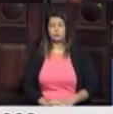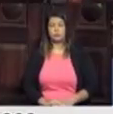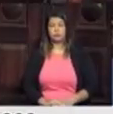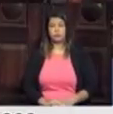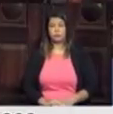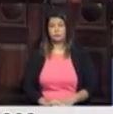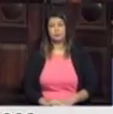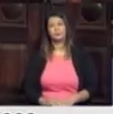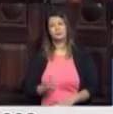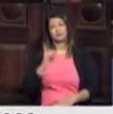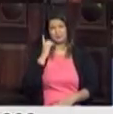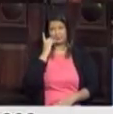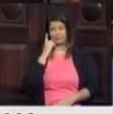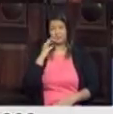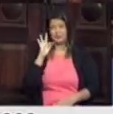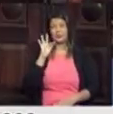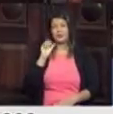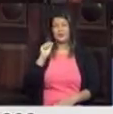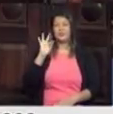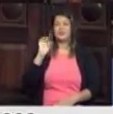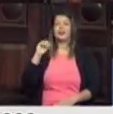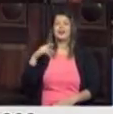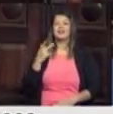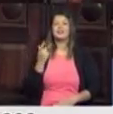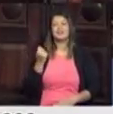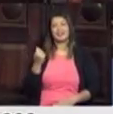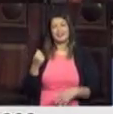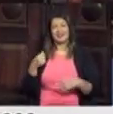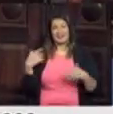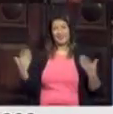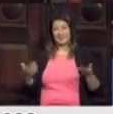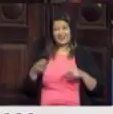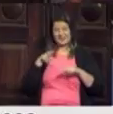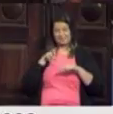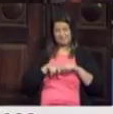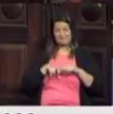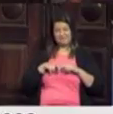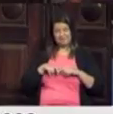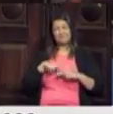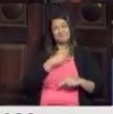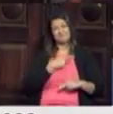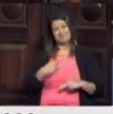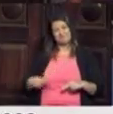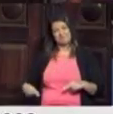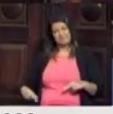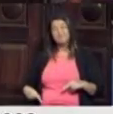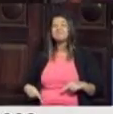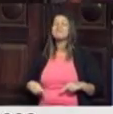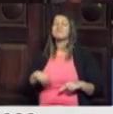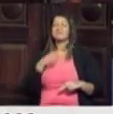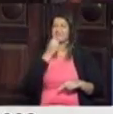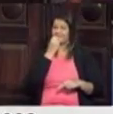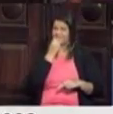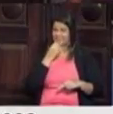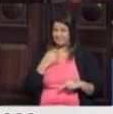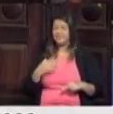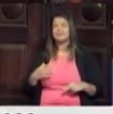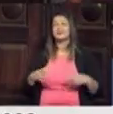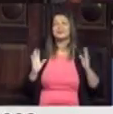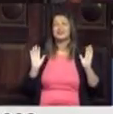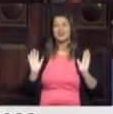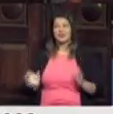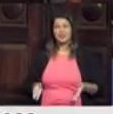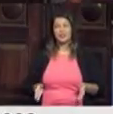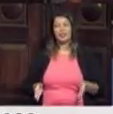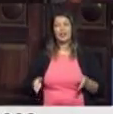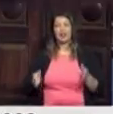Deputada Fatinha, presidindo também esse expediente final, já presidiu a nossa ordem do dia hoje. Quero